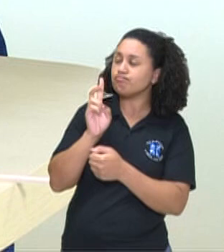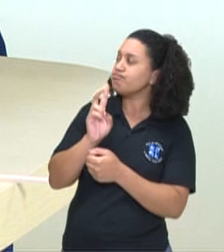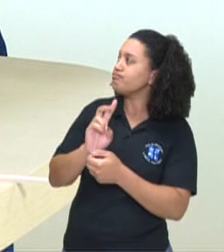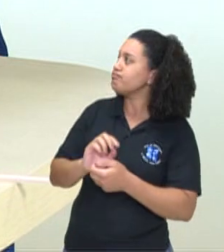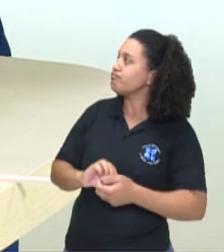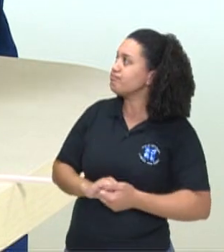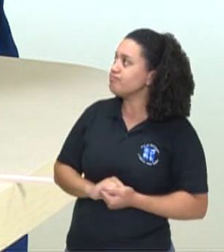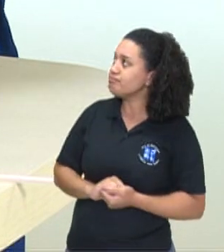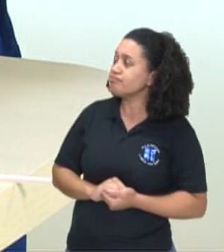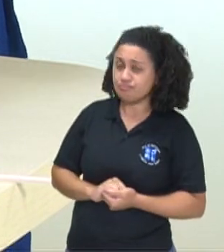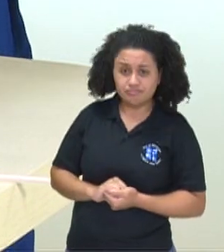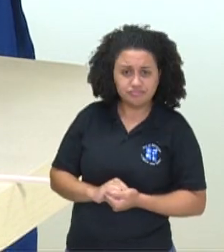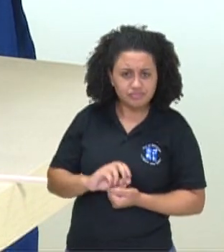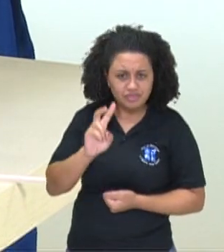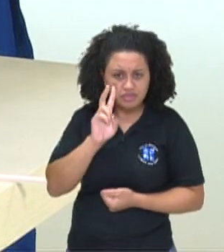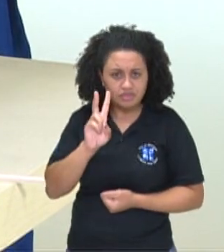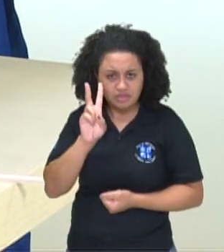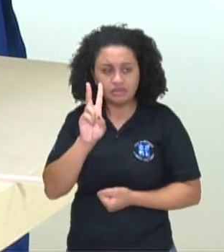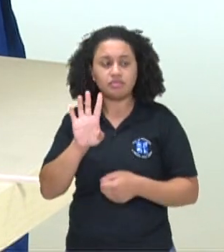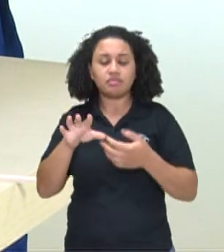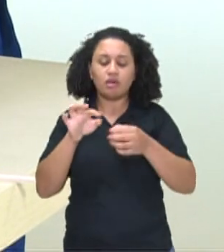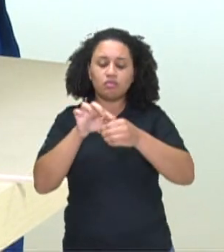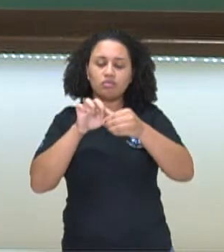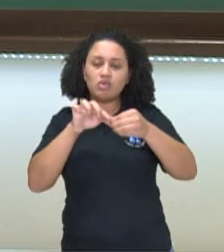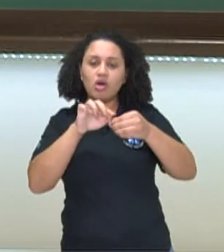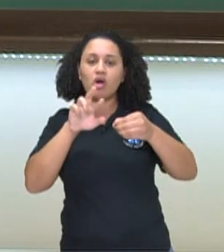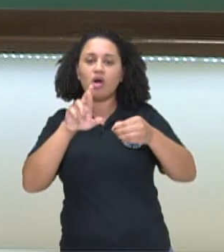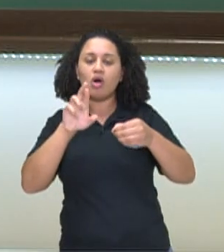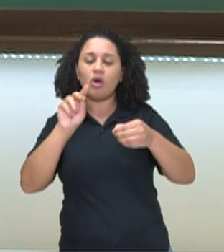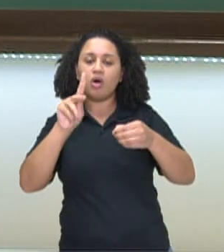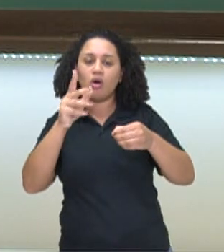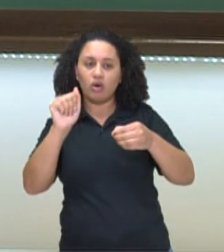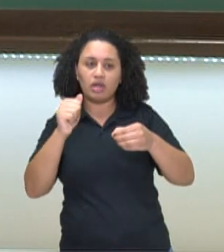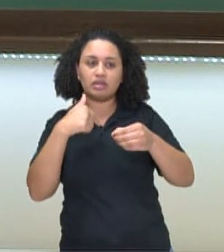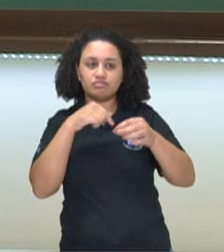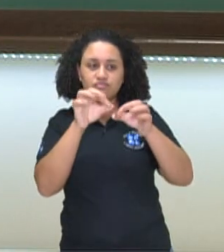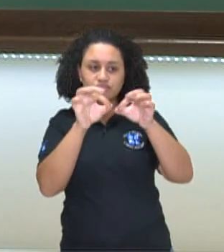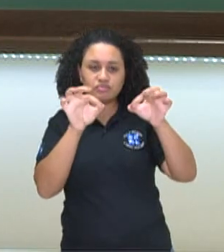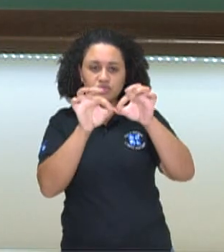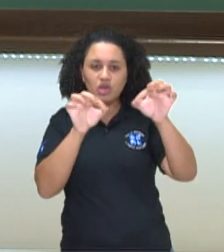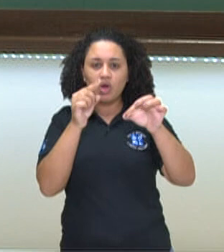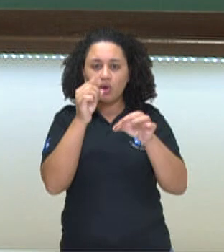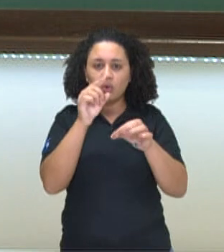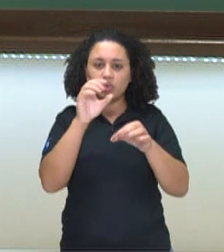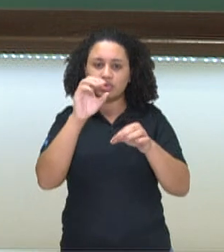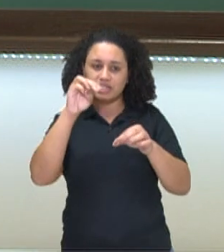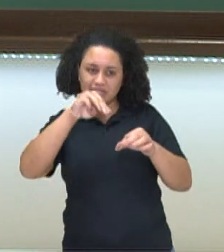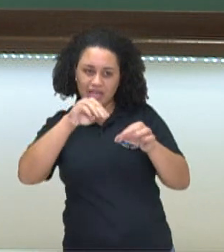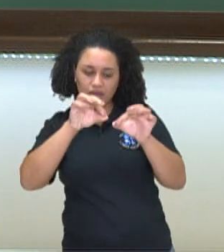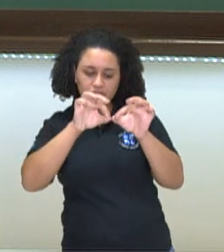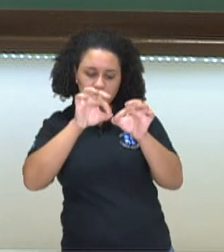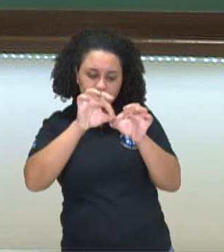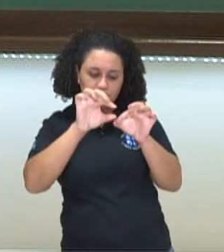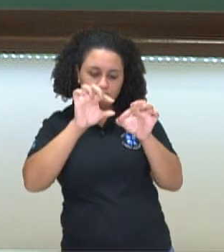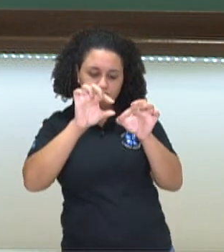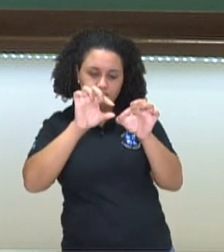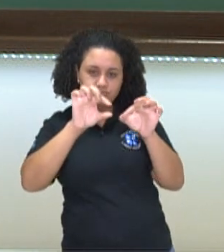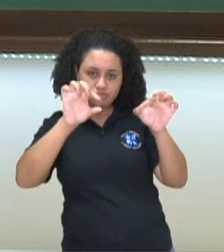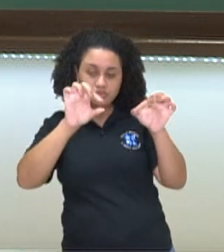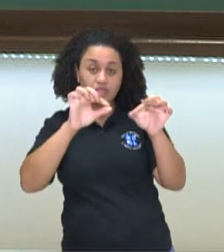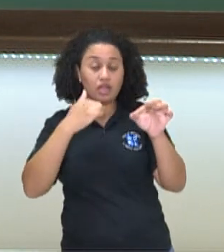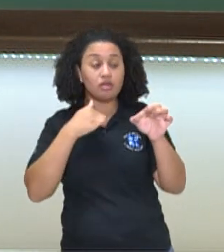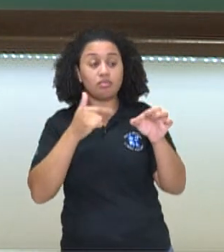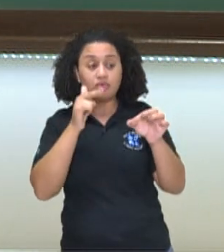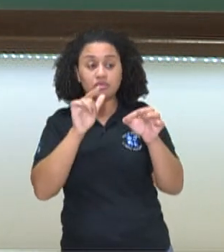material aqui, ok? Então a rolha tem que ser o tamanho ali que eu vou indicar, que é 1 centímetro a 1,5 centímetros de espessura, para ligar aqui